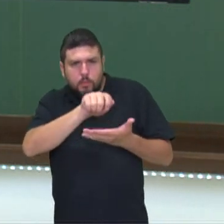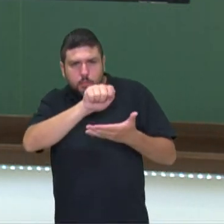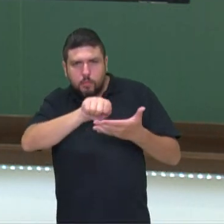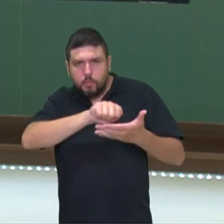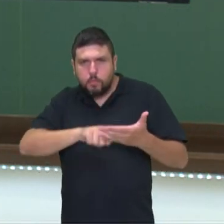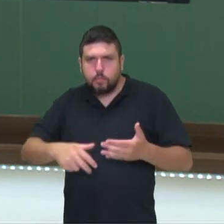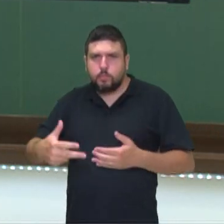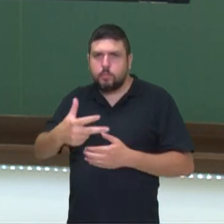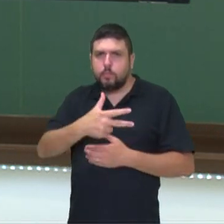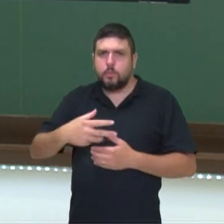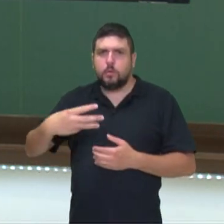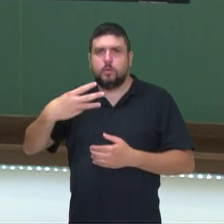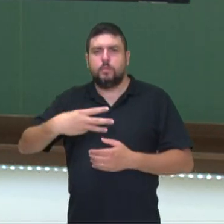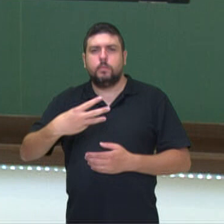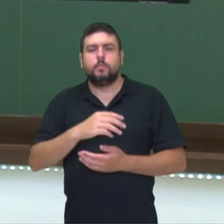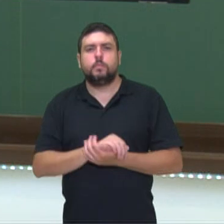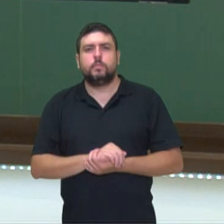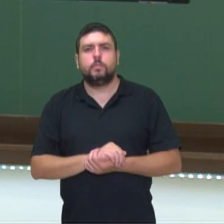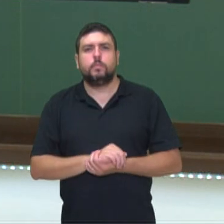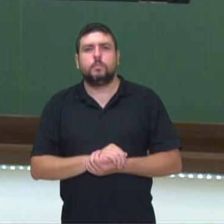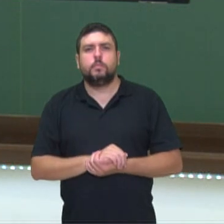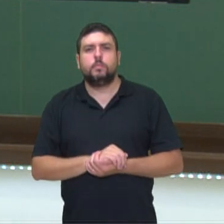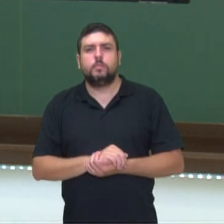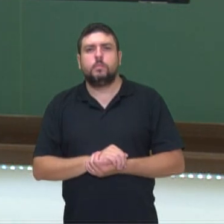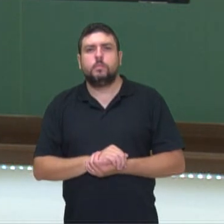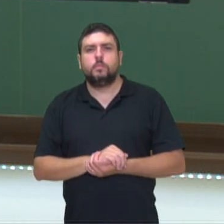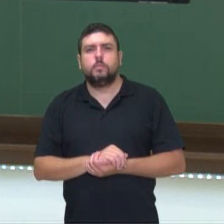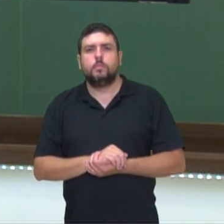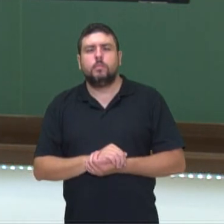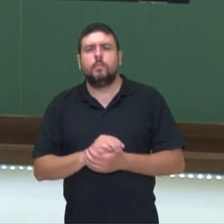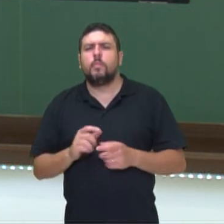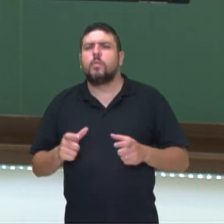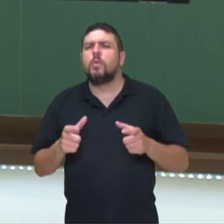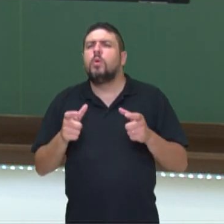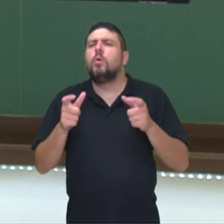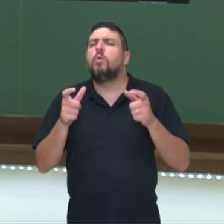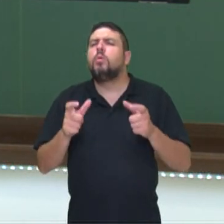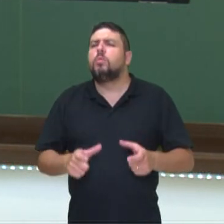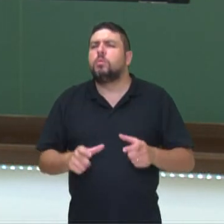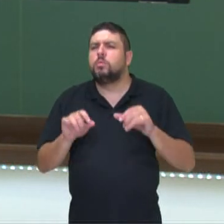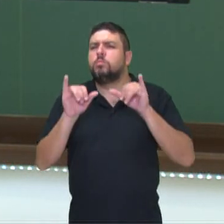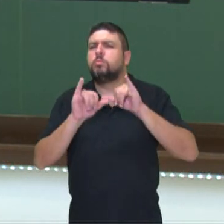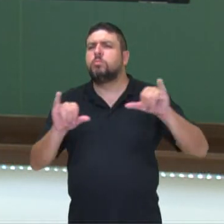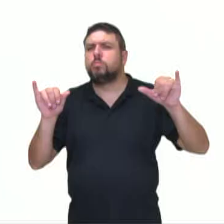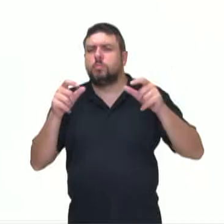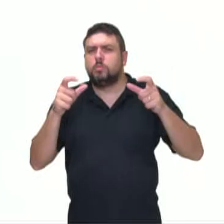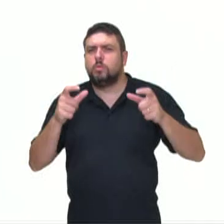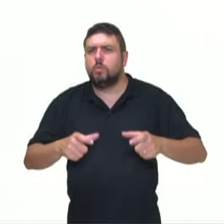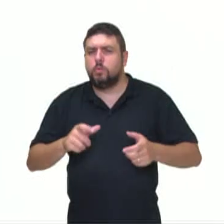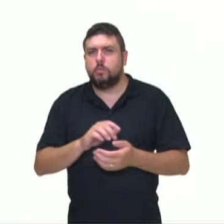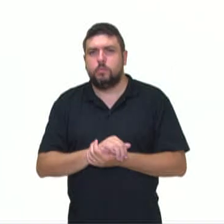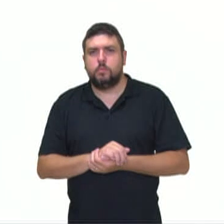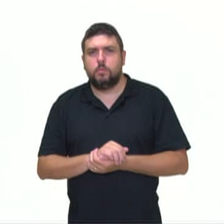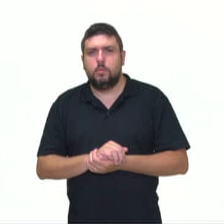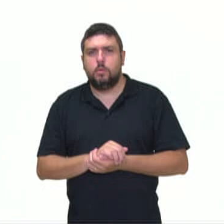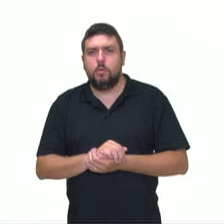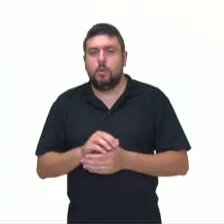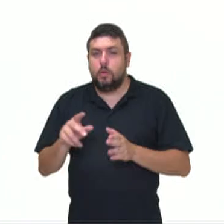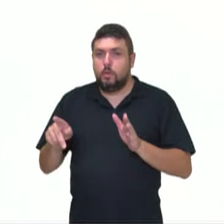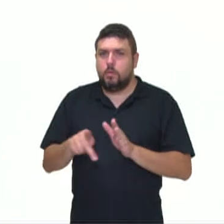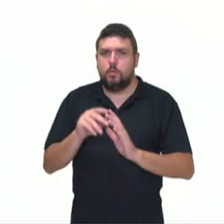terceira pessoa. Ela circula aonde? Em quais suportes podemos encontrar? Circula nos meios de